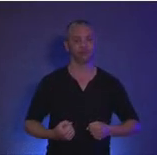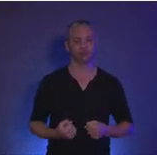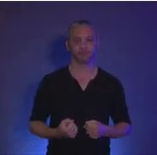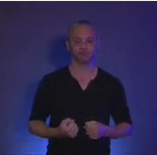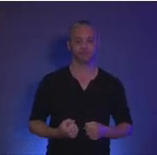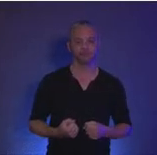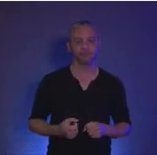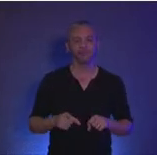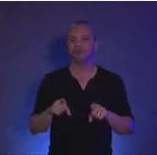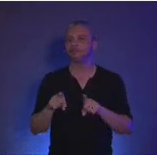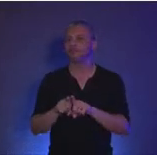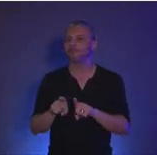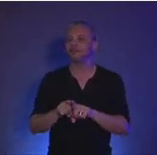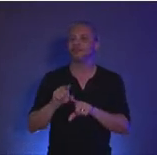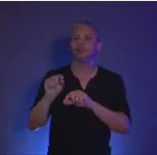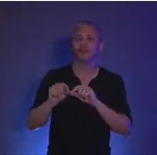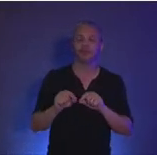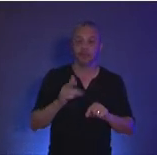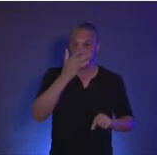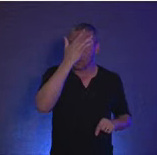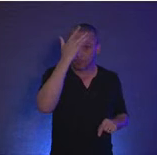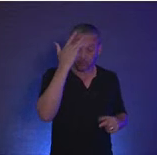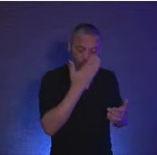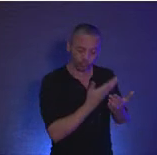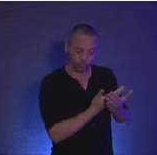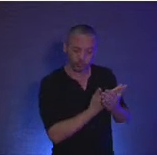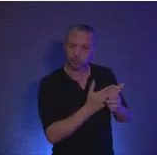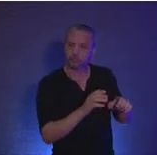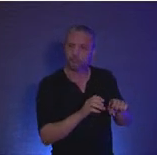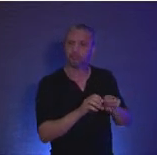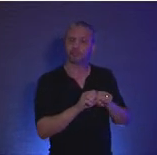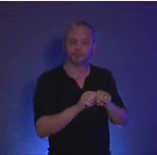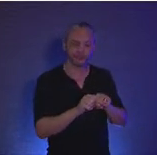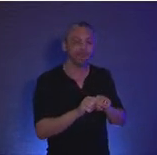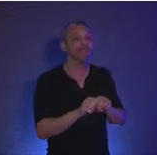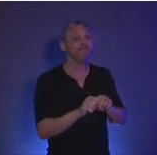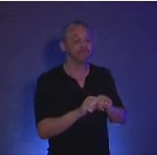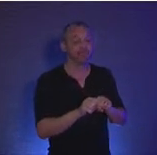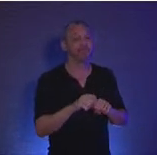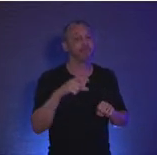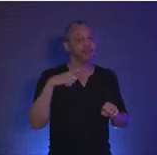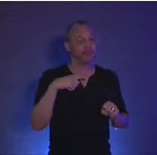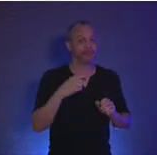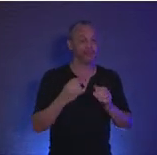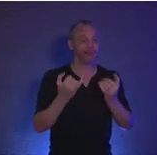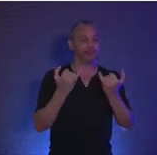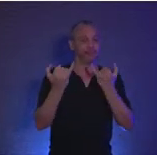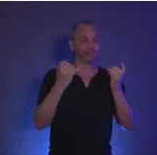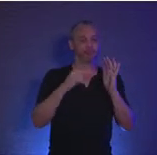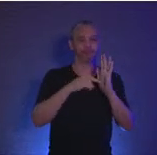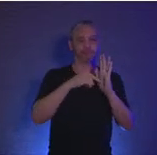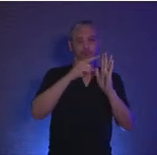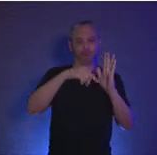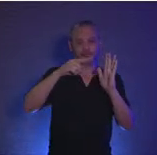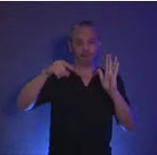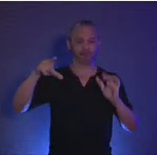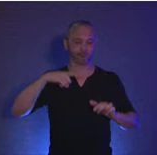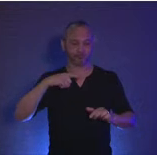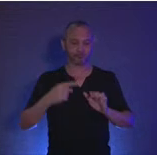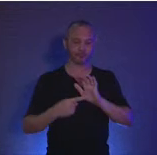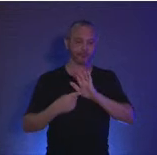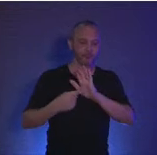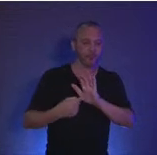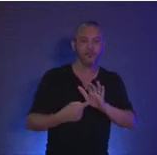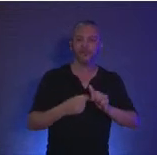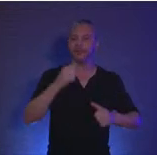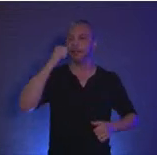A questão da escolaridade, a gente também conseguiu fazer esse levantamento. A gente mostra ali a questão